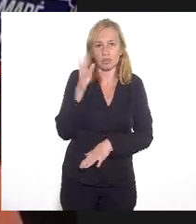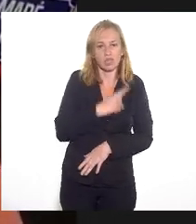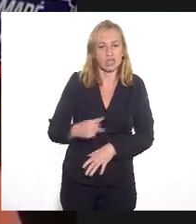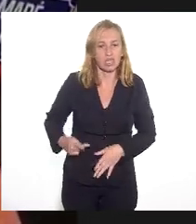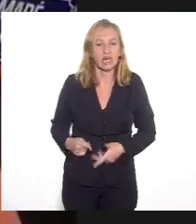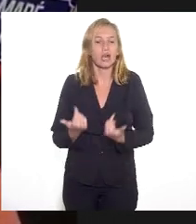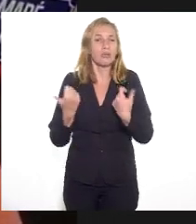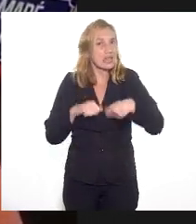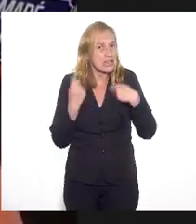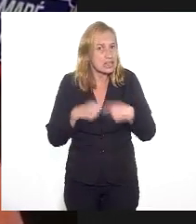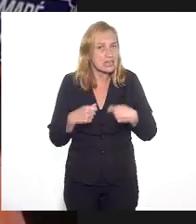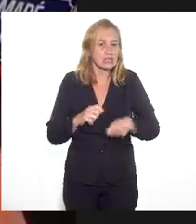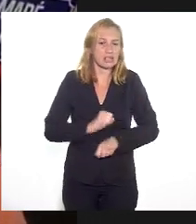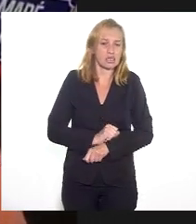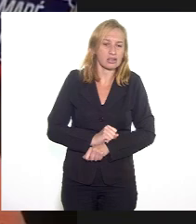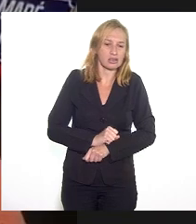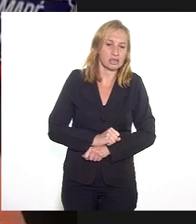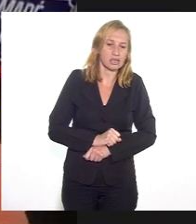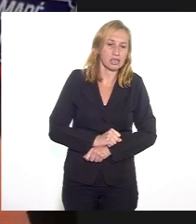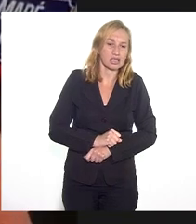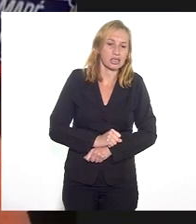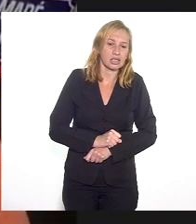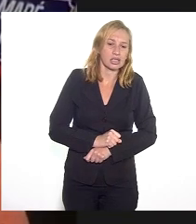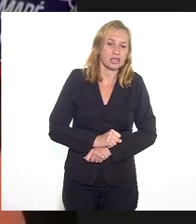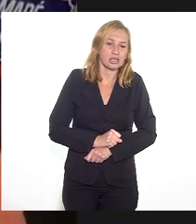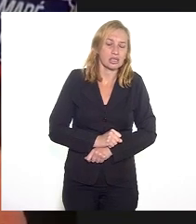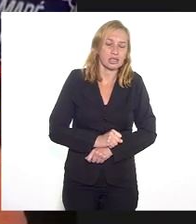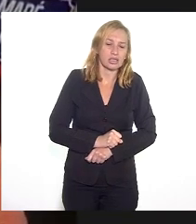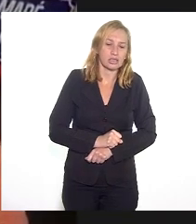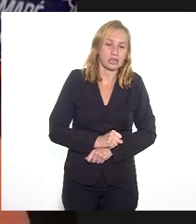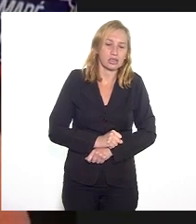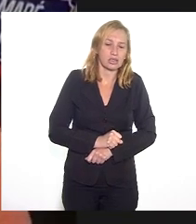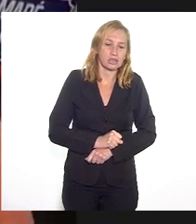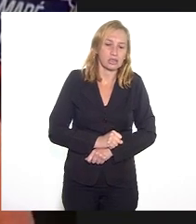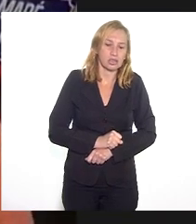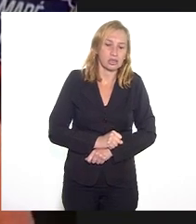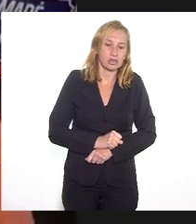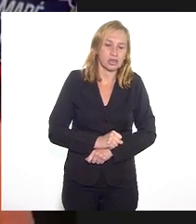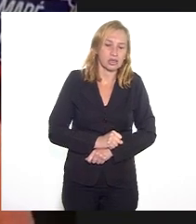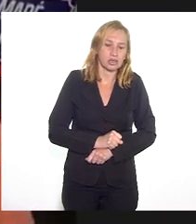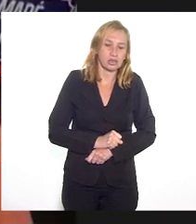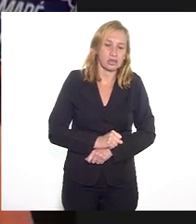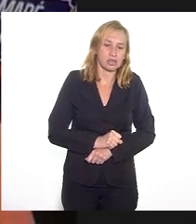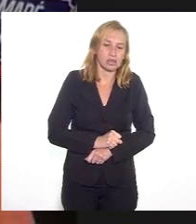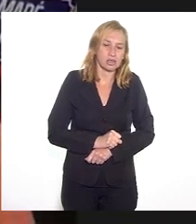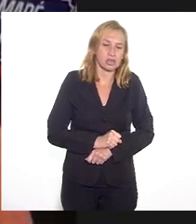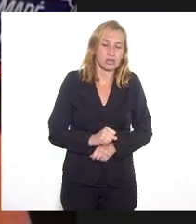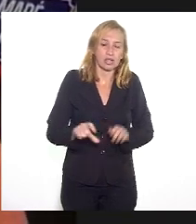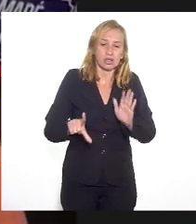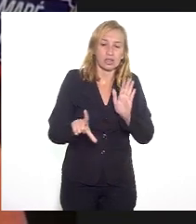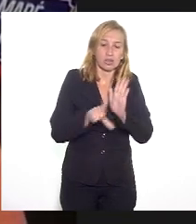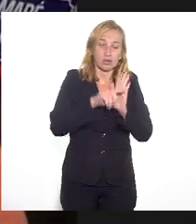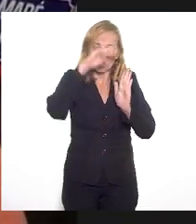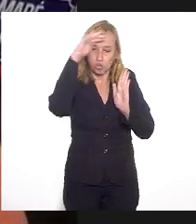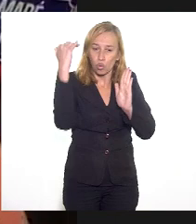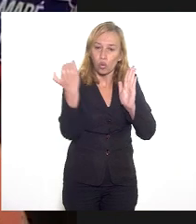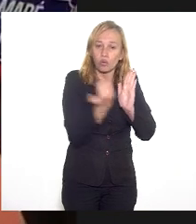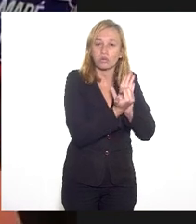gente precisa que esteja constado na lógica de governo e na lógica